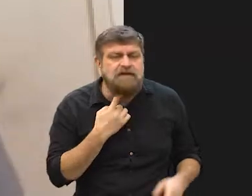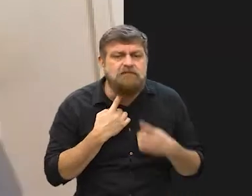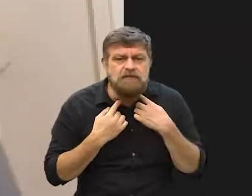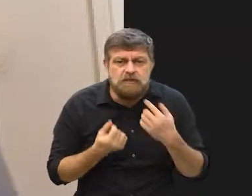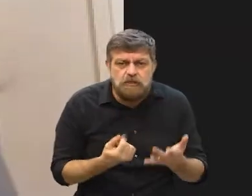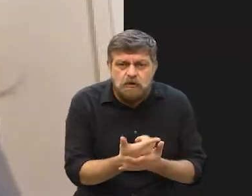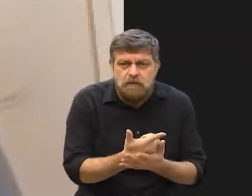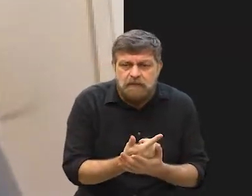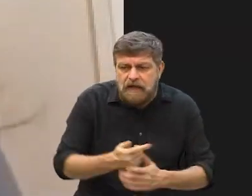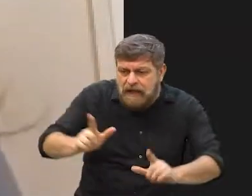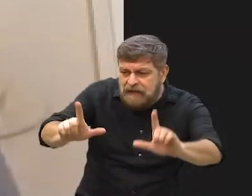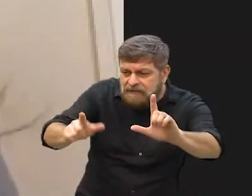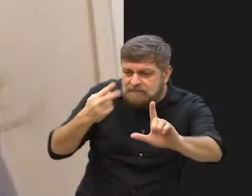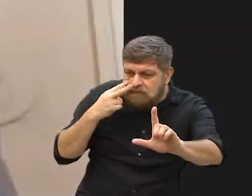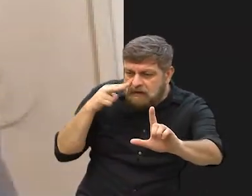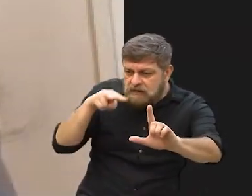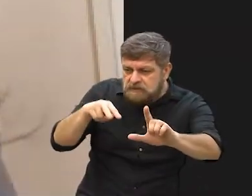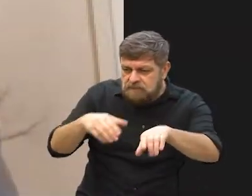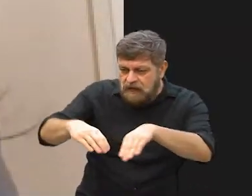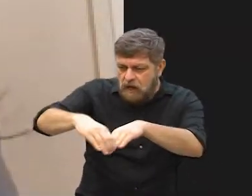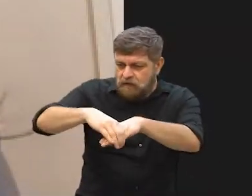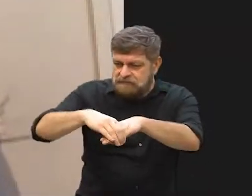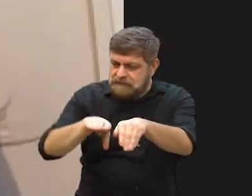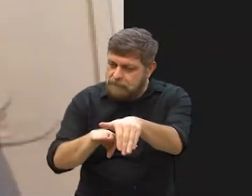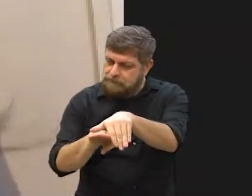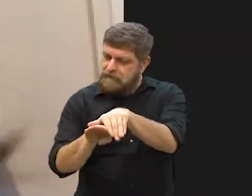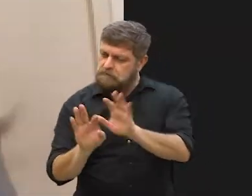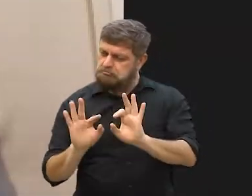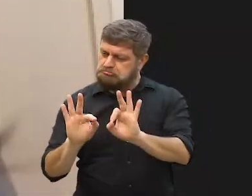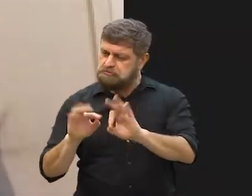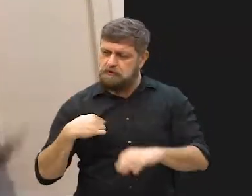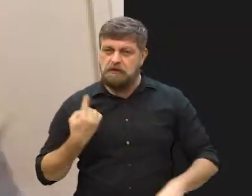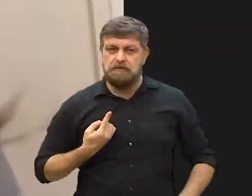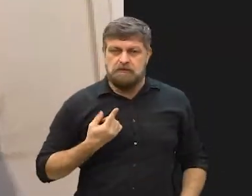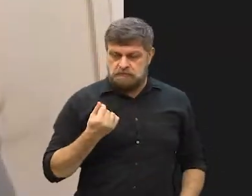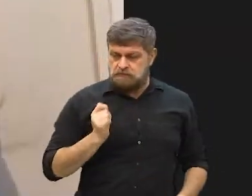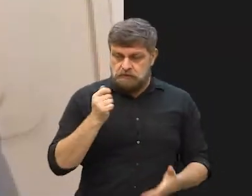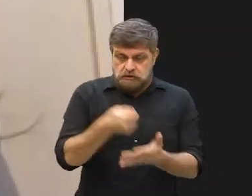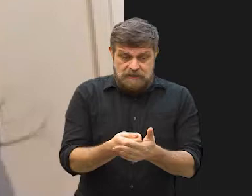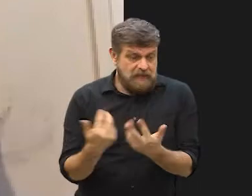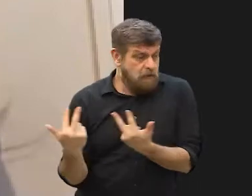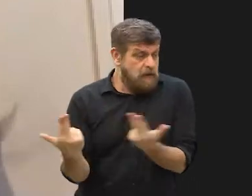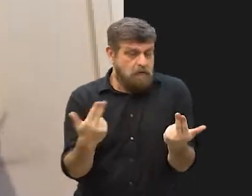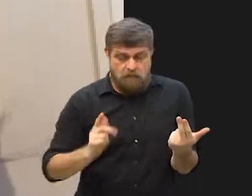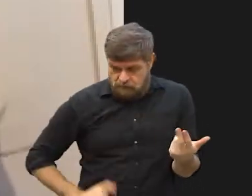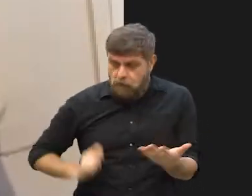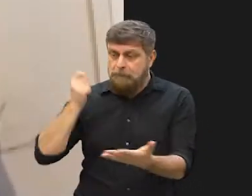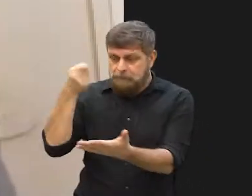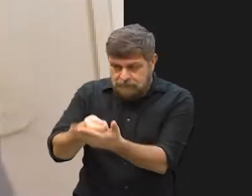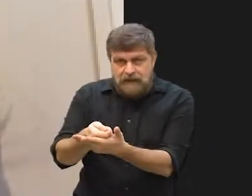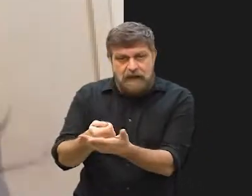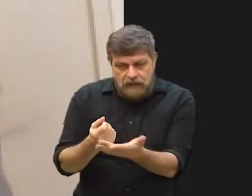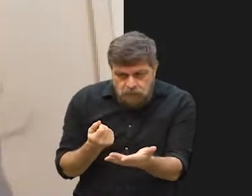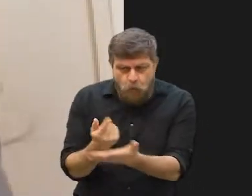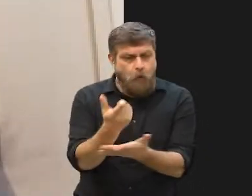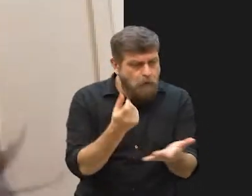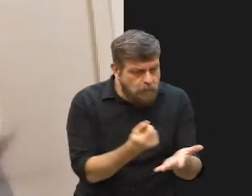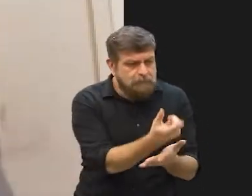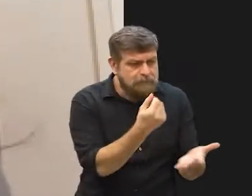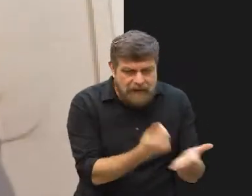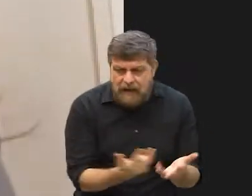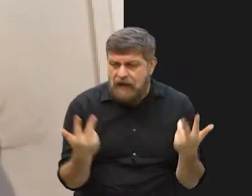a gente vê na mídia, a gente vê a mídia falar, e o nosso dinheiro não é diferente dos outros. Nós também consumimos, né? Nós pagamos,